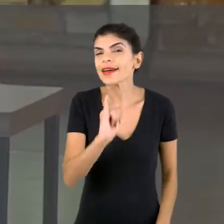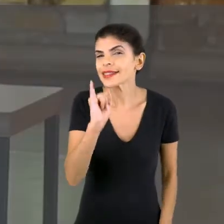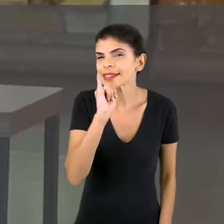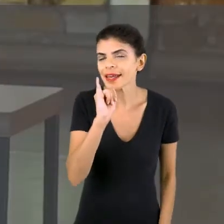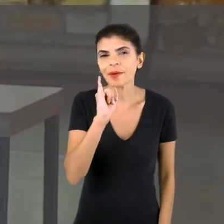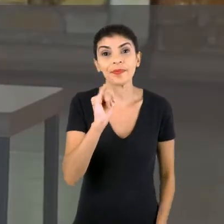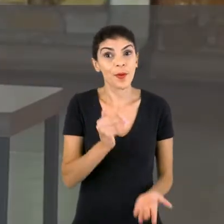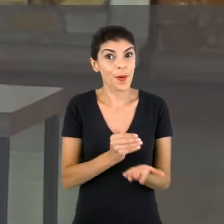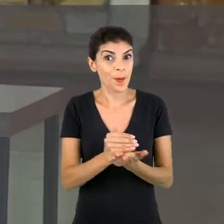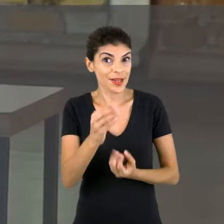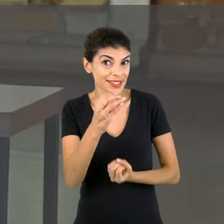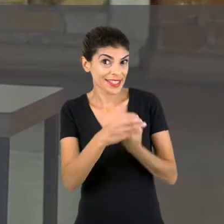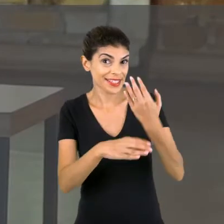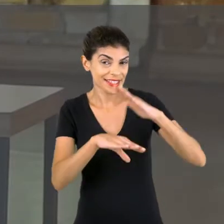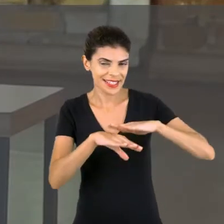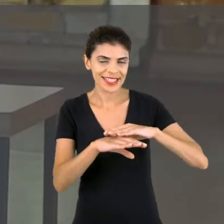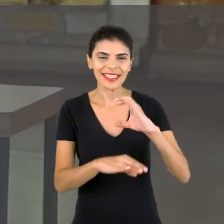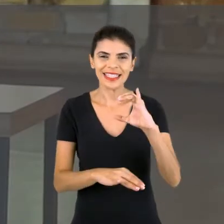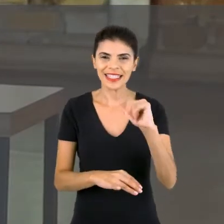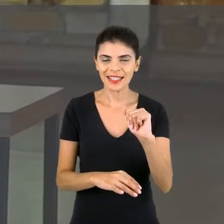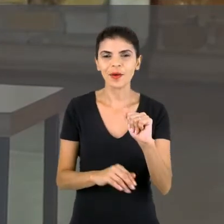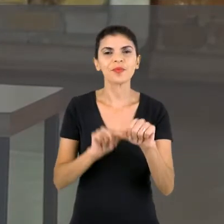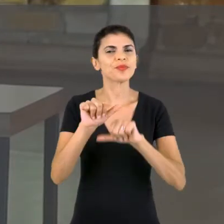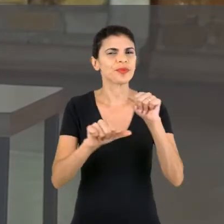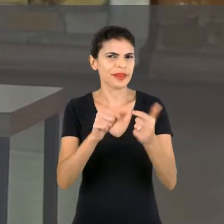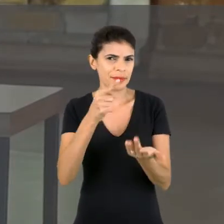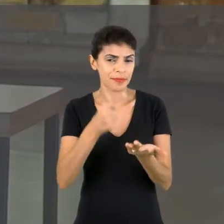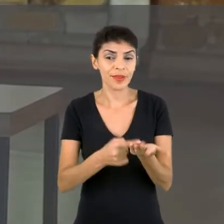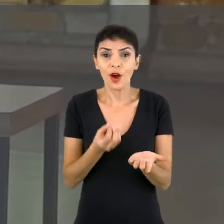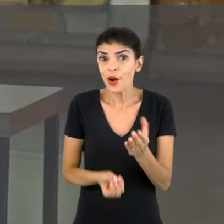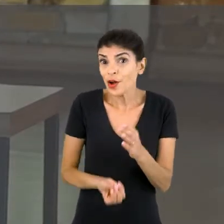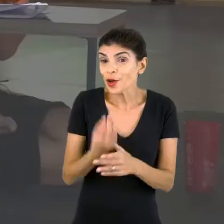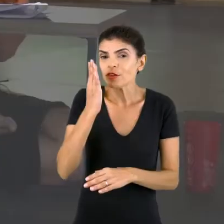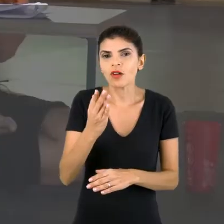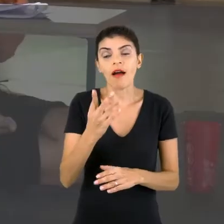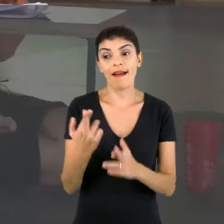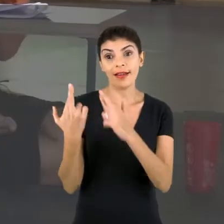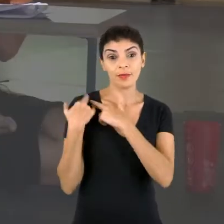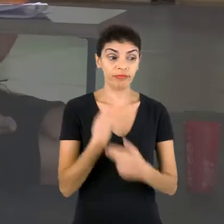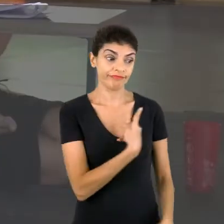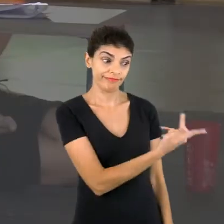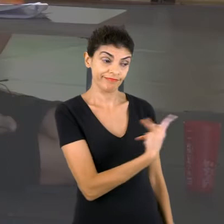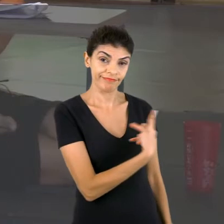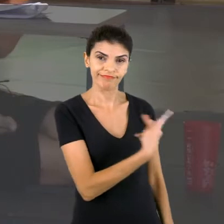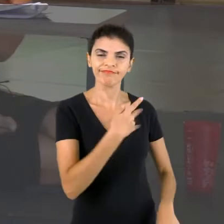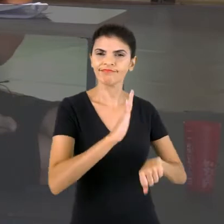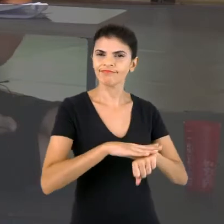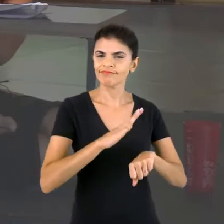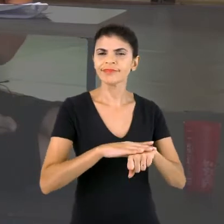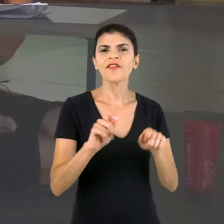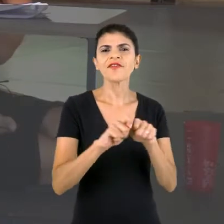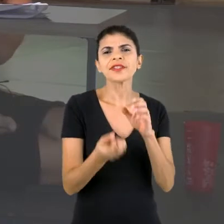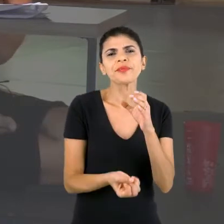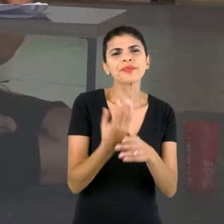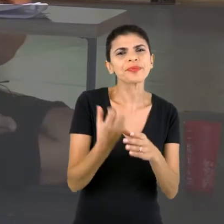vou dar um exemplo que é no início da companhia, sobre mudanças de pacto. Quando a gente começou a companhia, a gente estabeleceu que eu e a Nath iríamos tocar